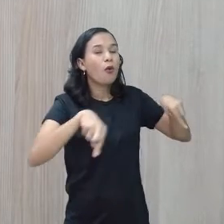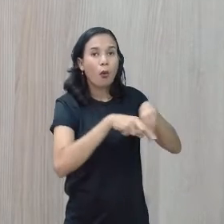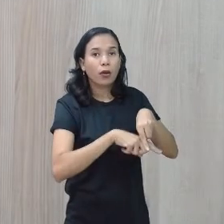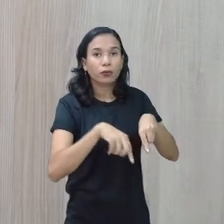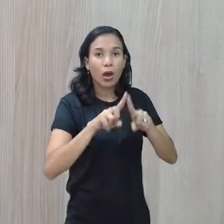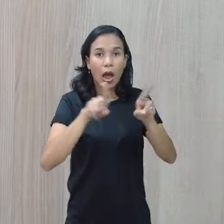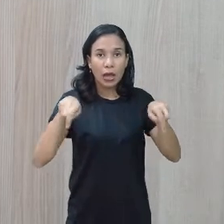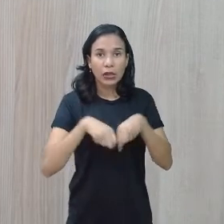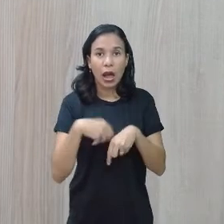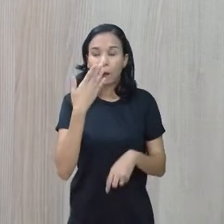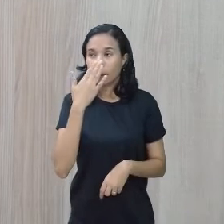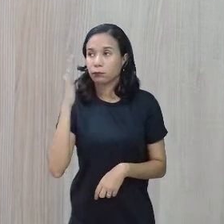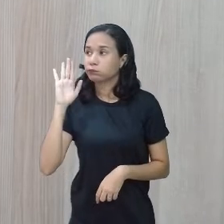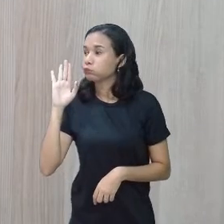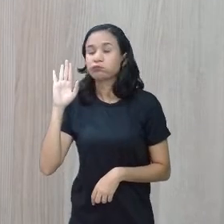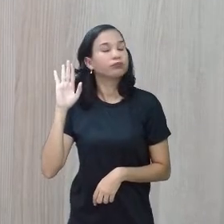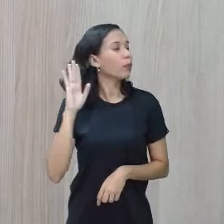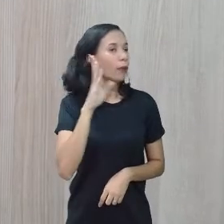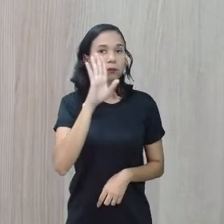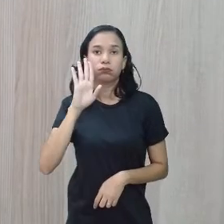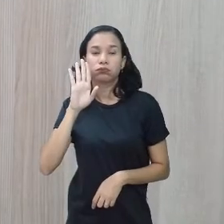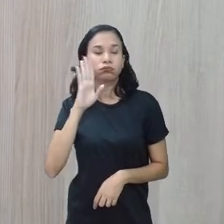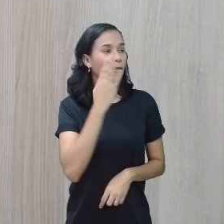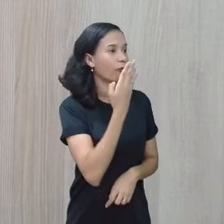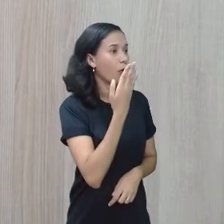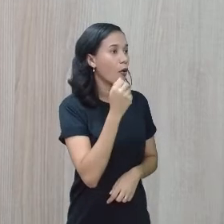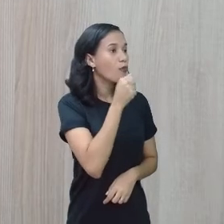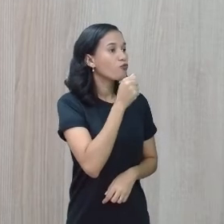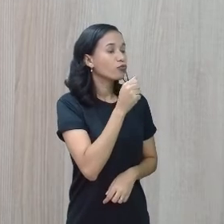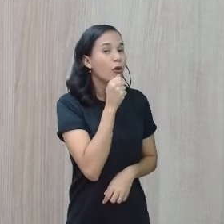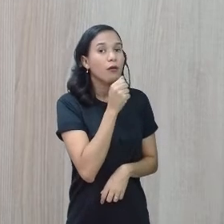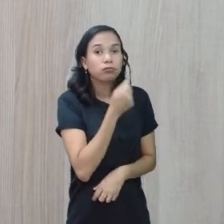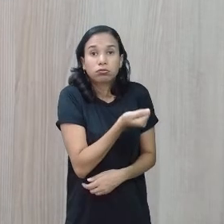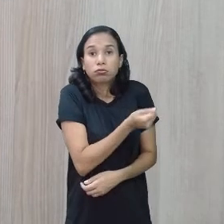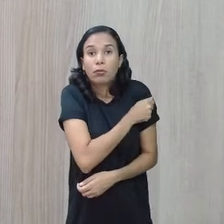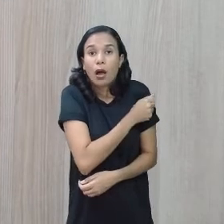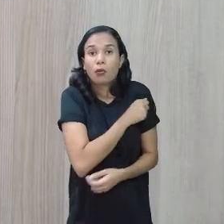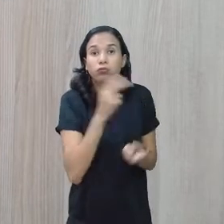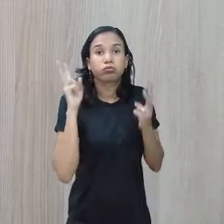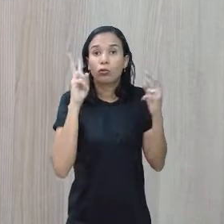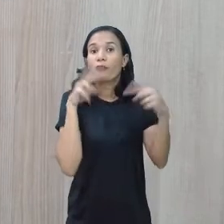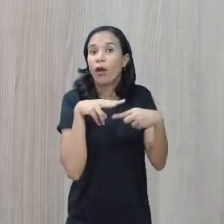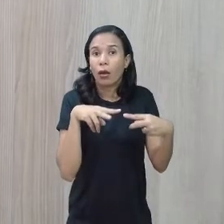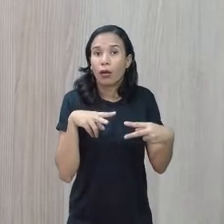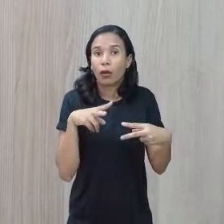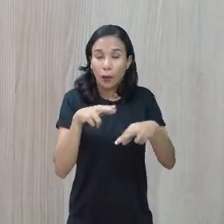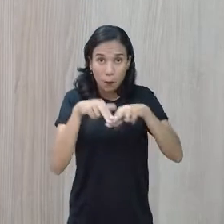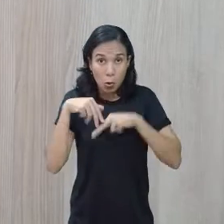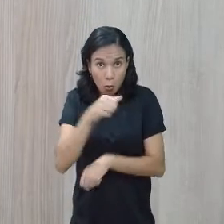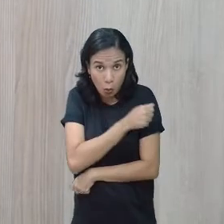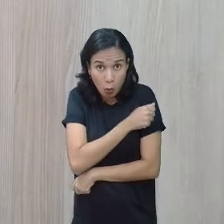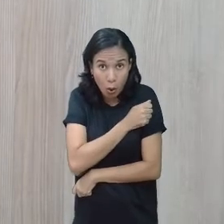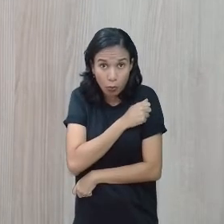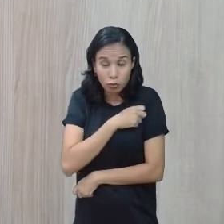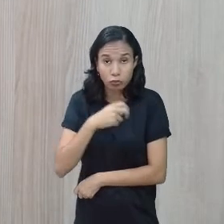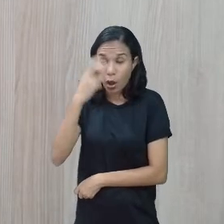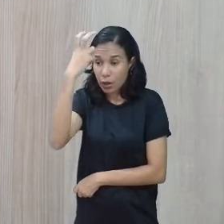para a sala. Tá? Então, imagine um aluno realmente que já tem o problema da deficiência